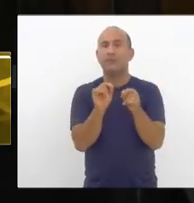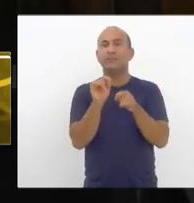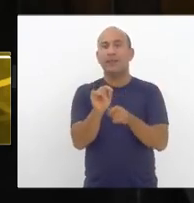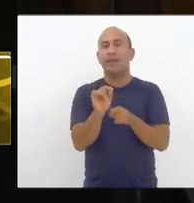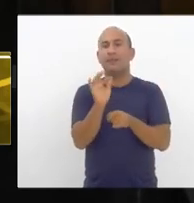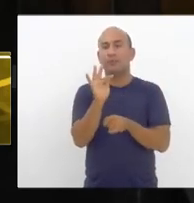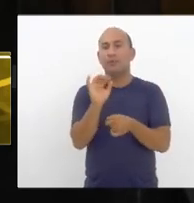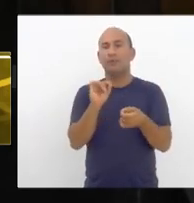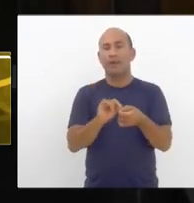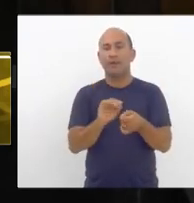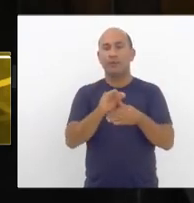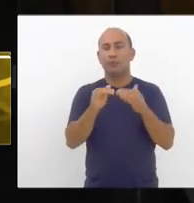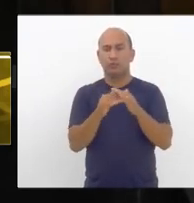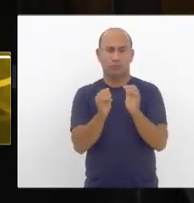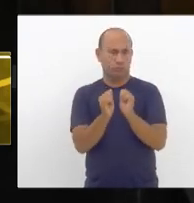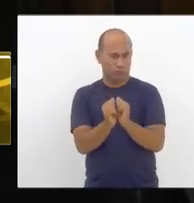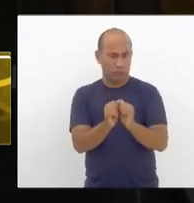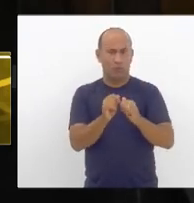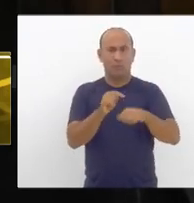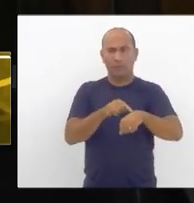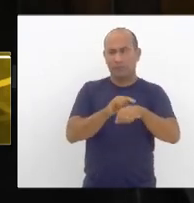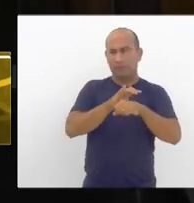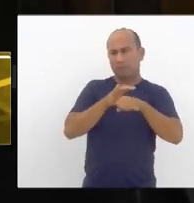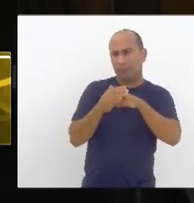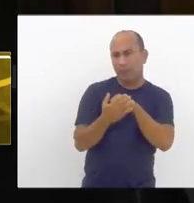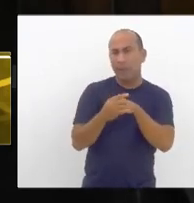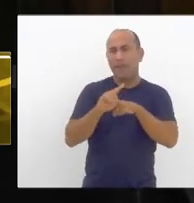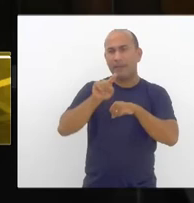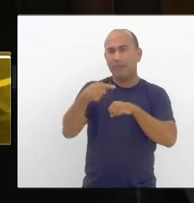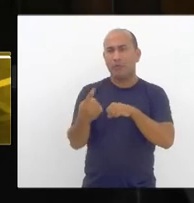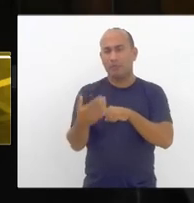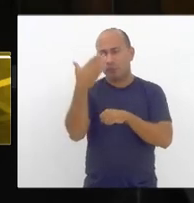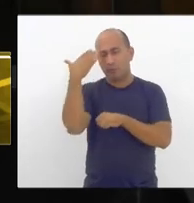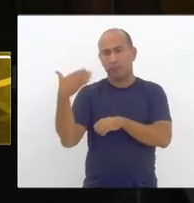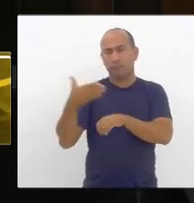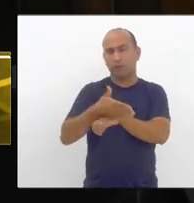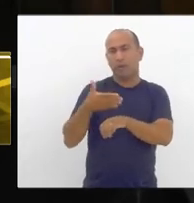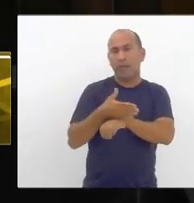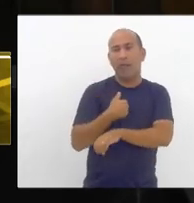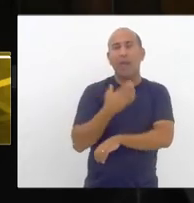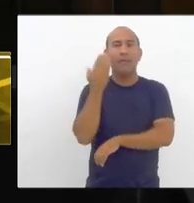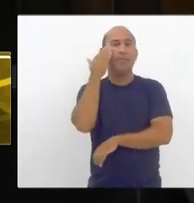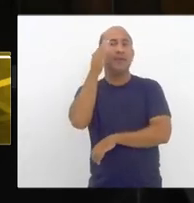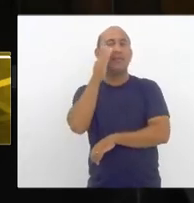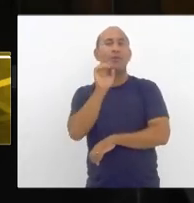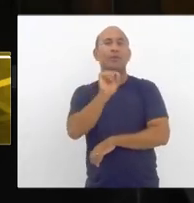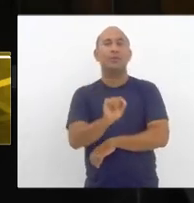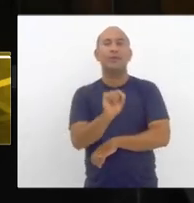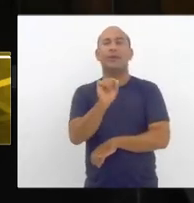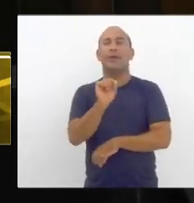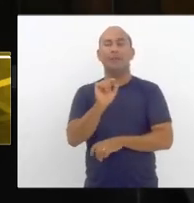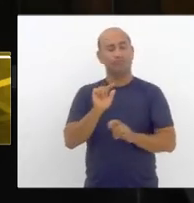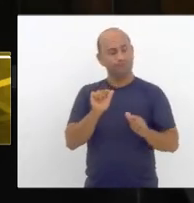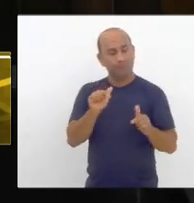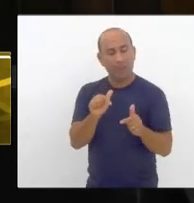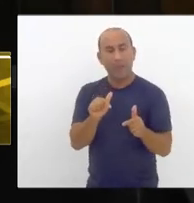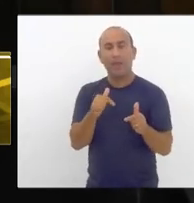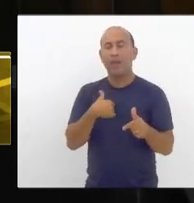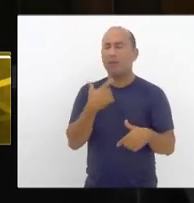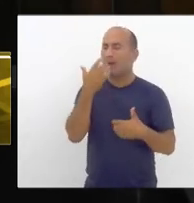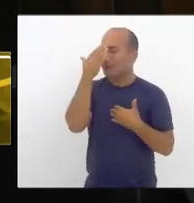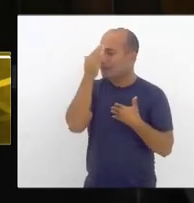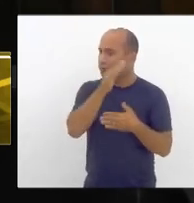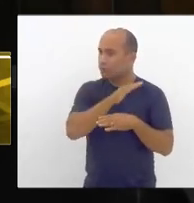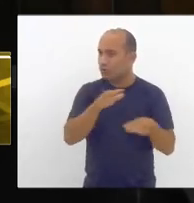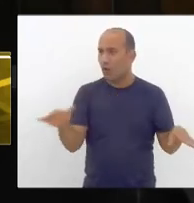nem todos estavam com a gente ao longo da pandemia mas acho que chegaram depois chegaram entendendo o espírito chegaram com o mesmo gás então só posso agradecer